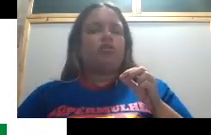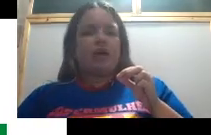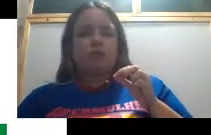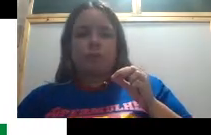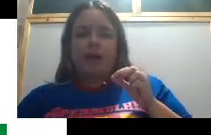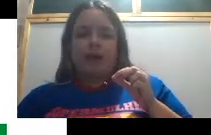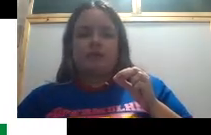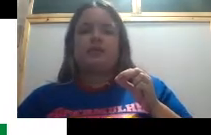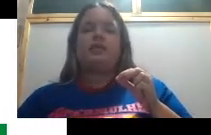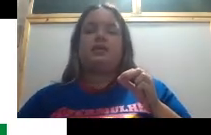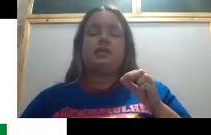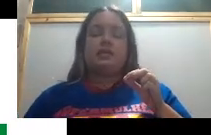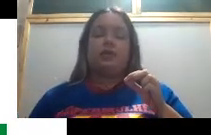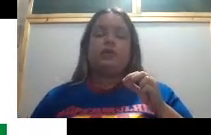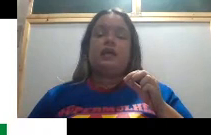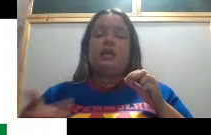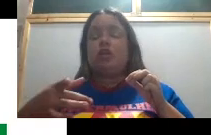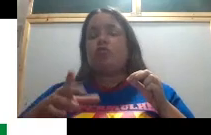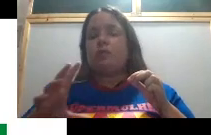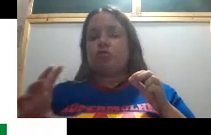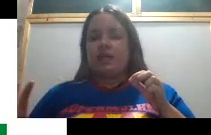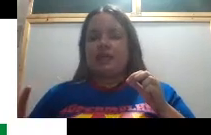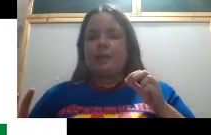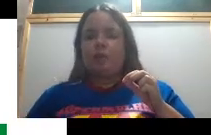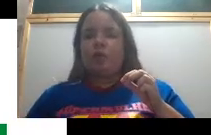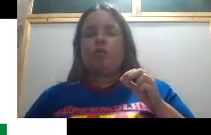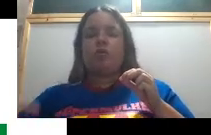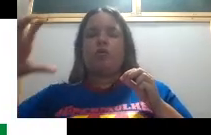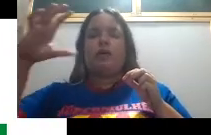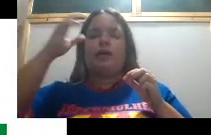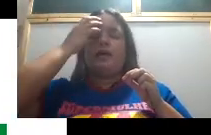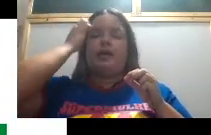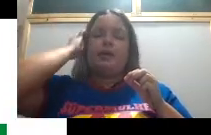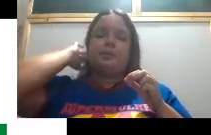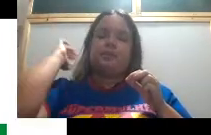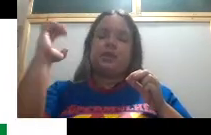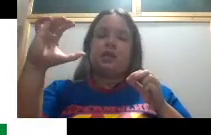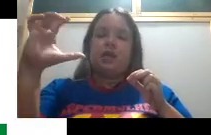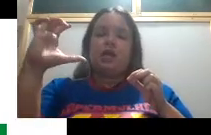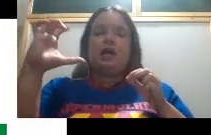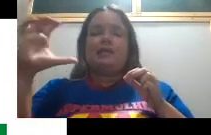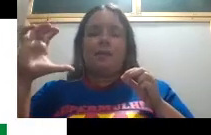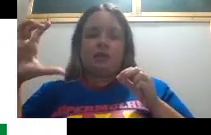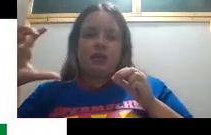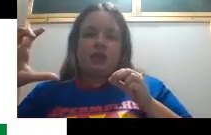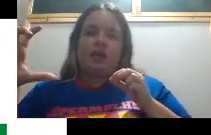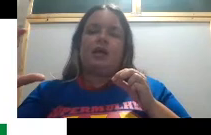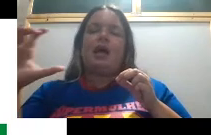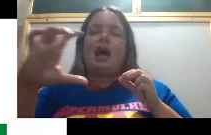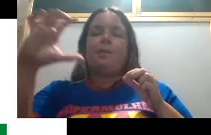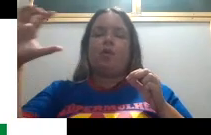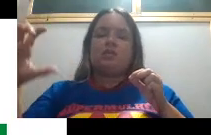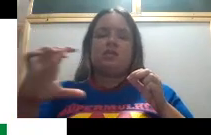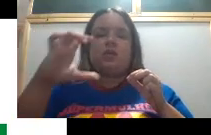o Estado do Pará certo nós vamos ver daqui a pouco é da